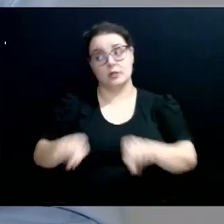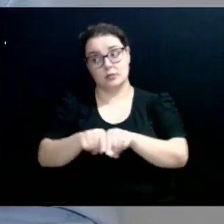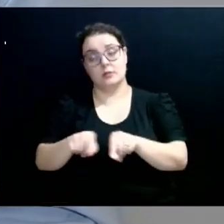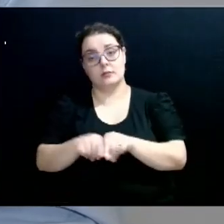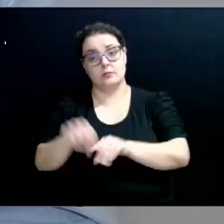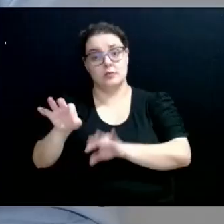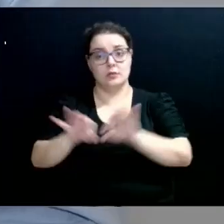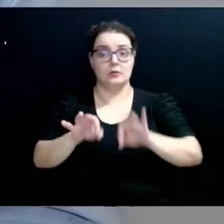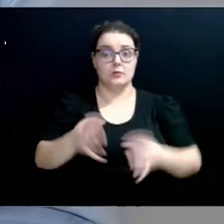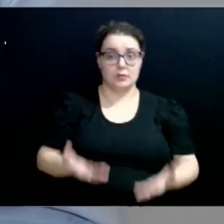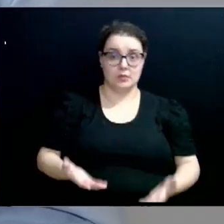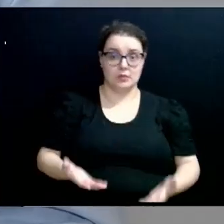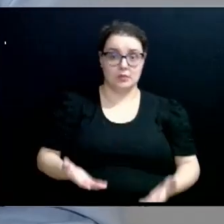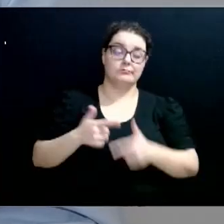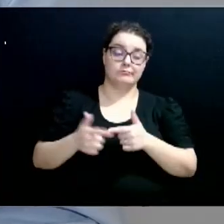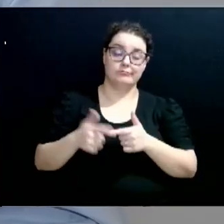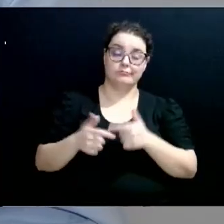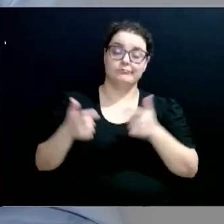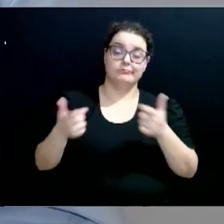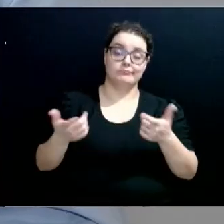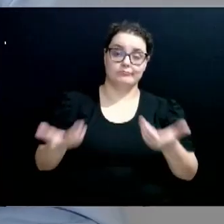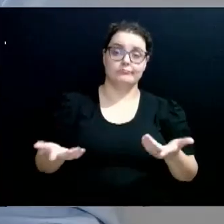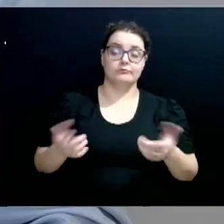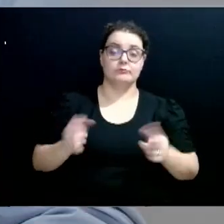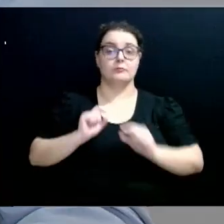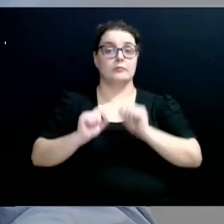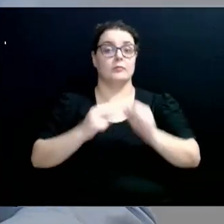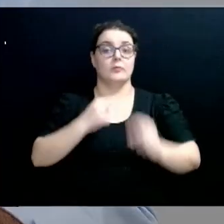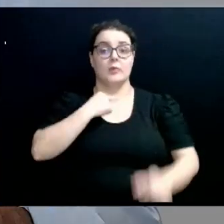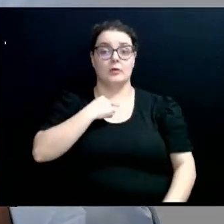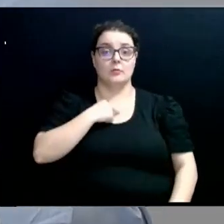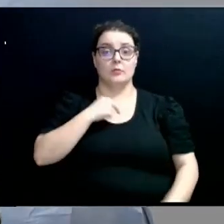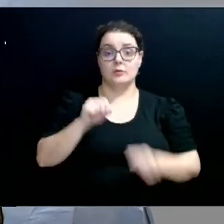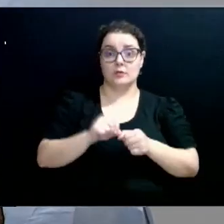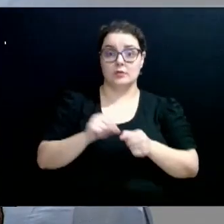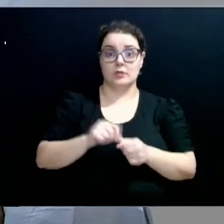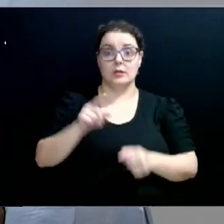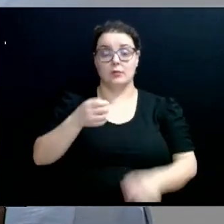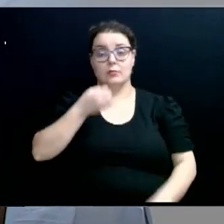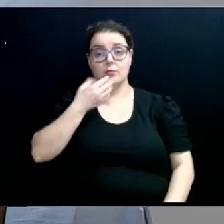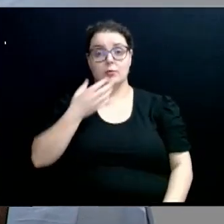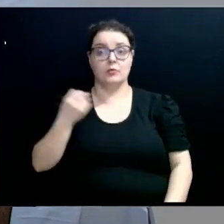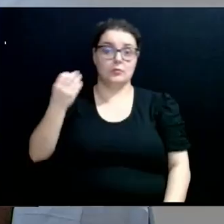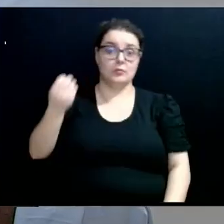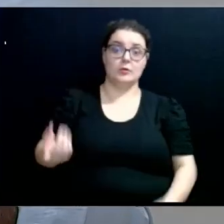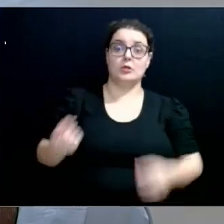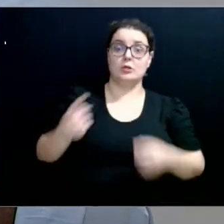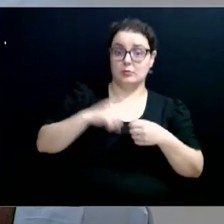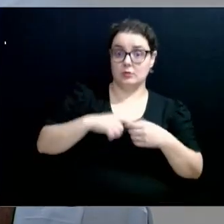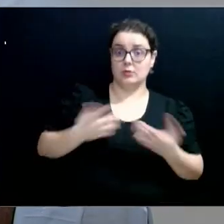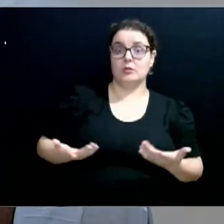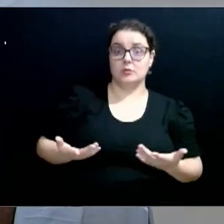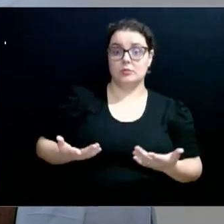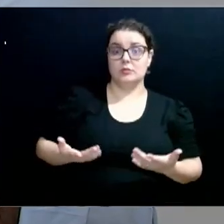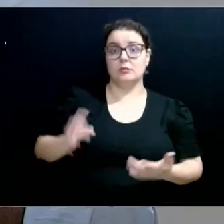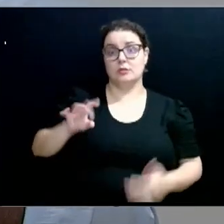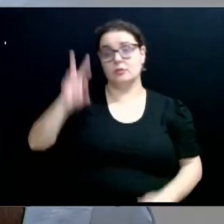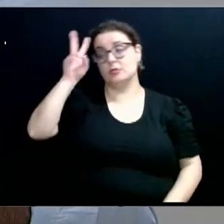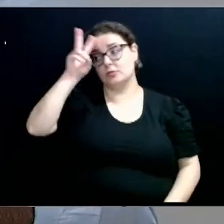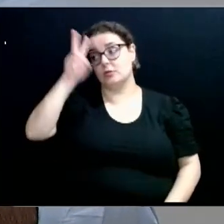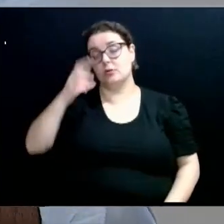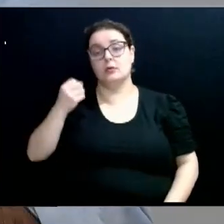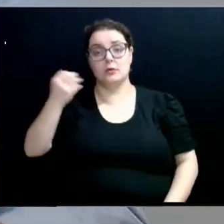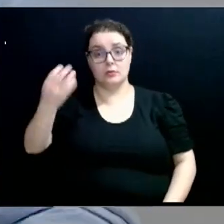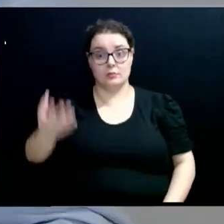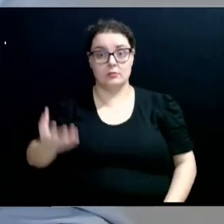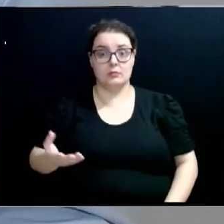mas por outro lado isso tem que ser organizado, senão é uma dor de cabeça. Então, o que a gente não pode fazer? É muito bom quando a gente viaja e volta e fica só